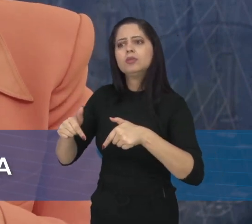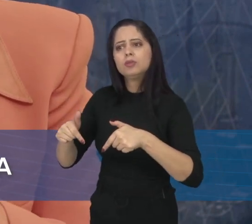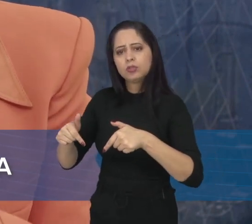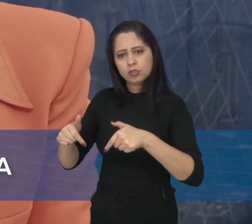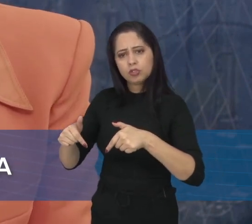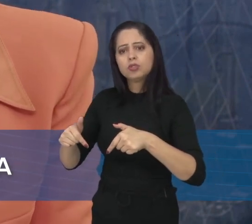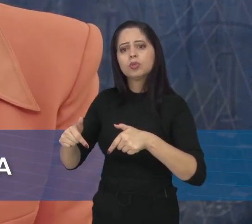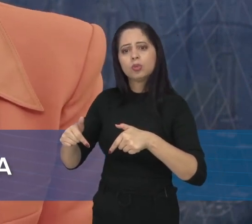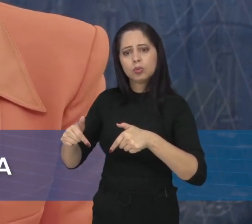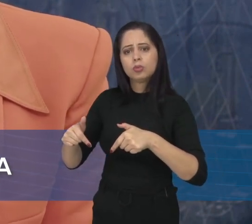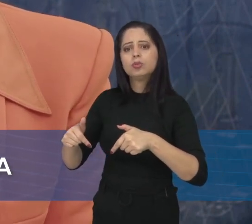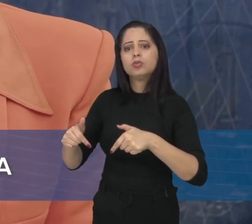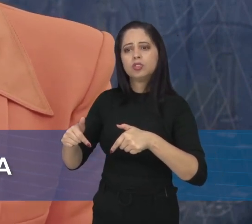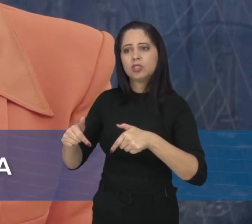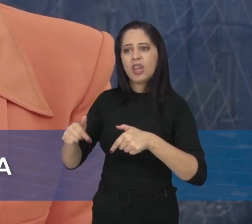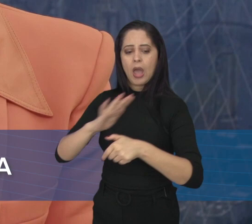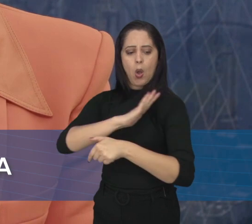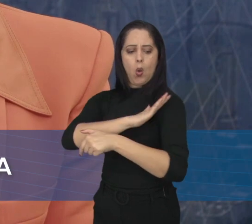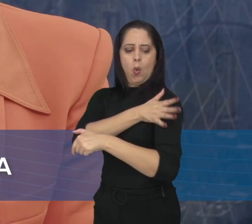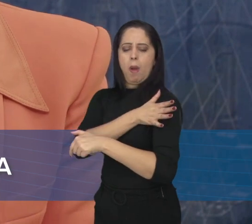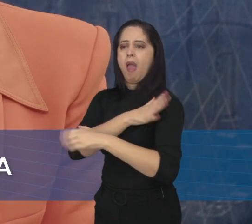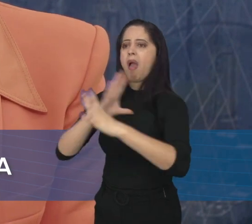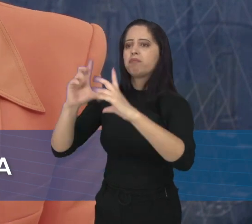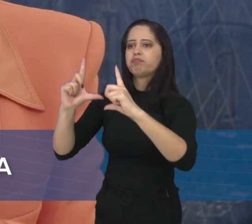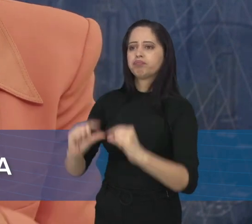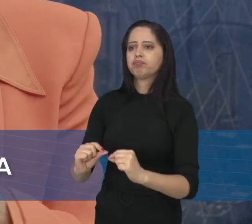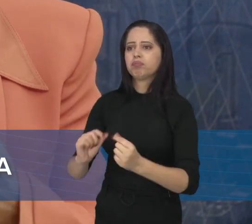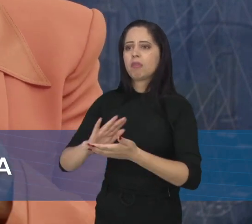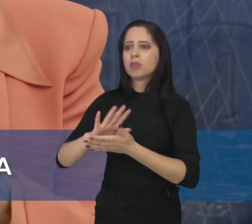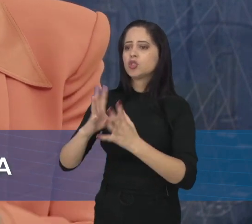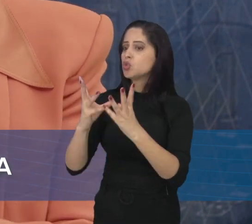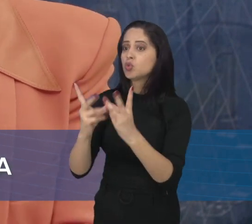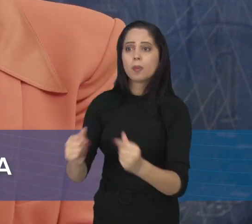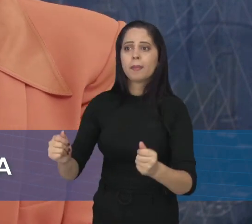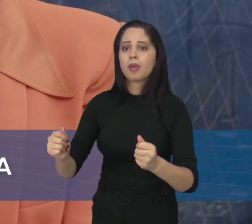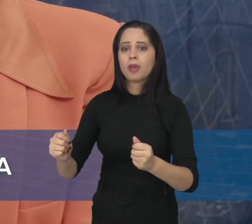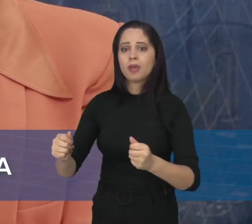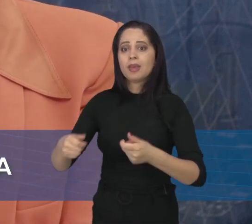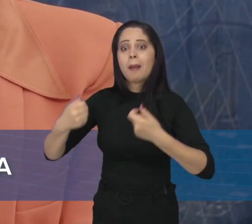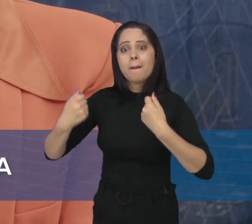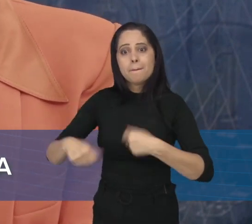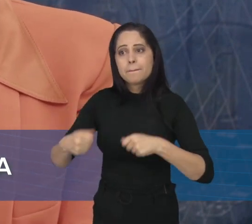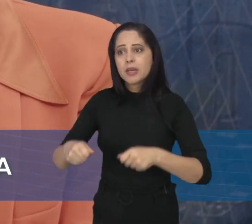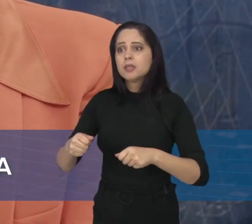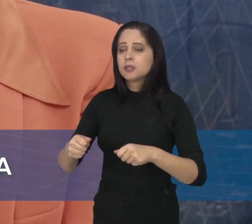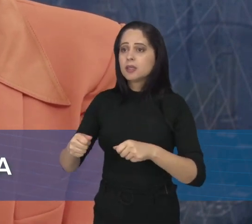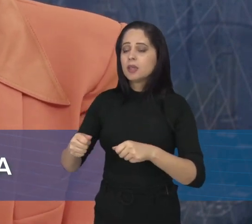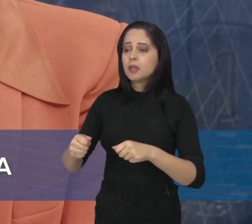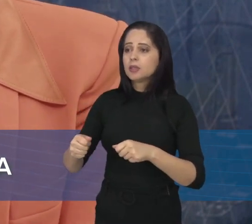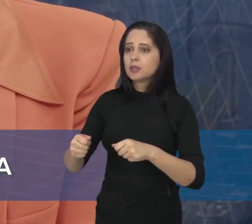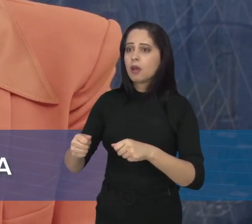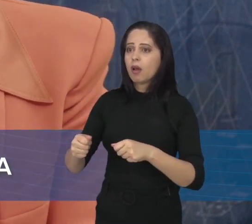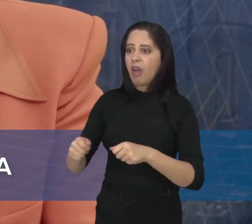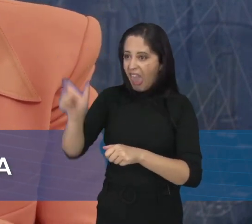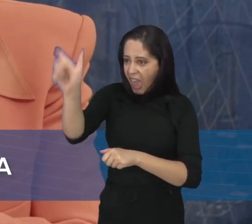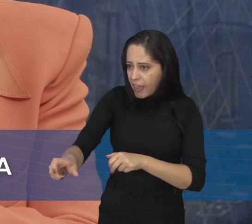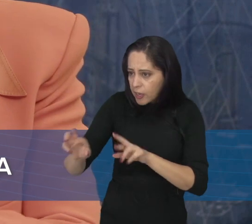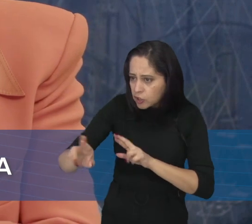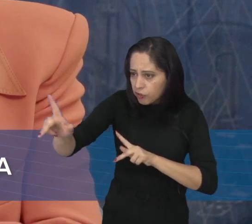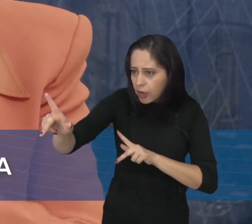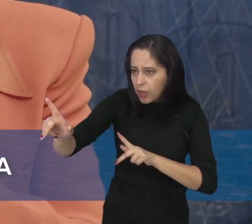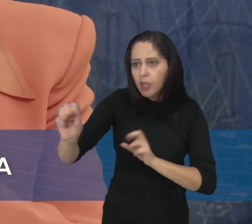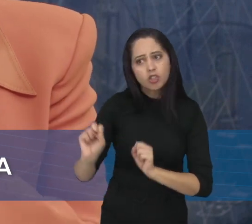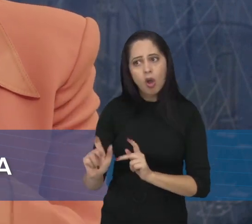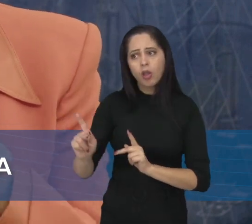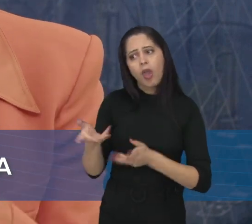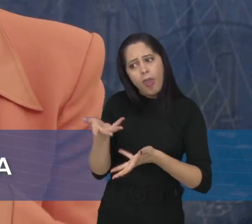possam aniquilar o preconceito cada vez mais. E a gente precisa se habilitar a conviver com o diferente. Entende? Assim, isso,